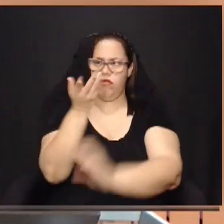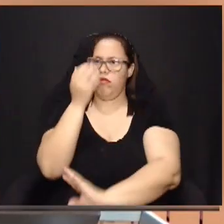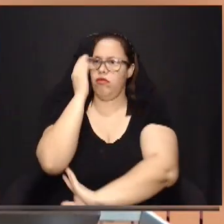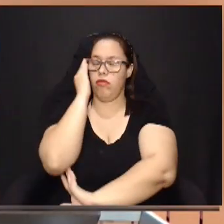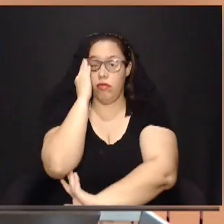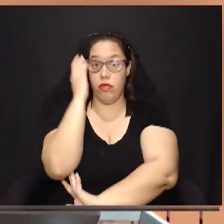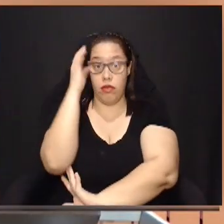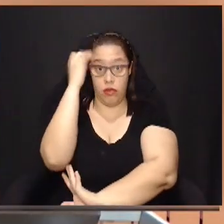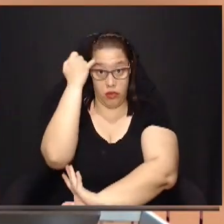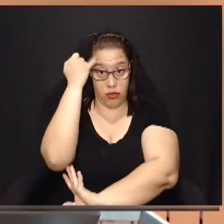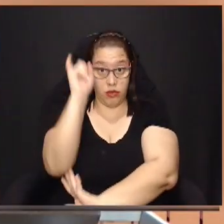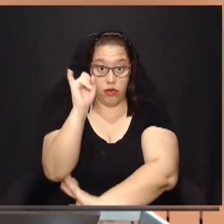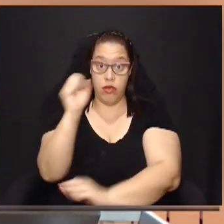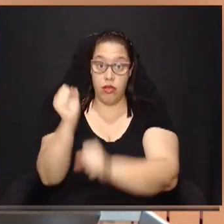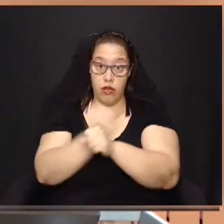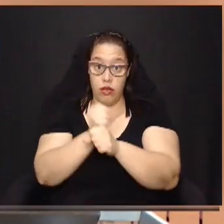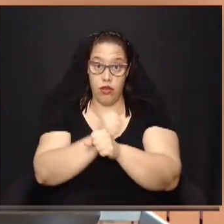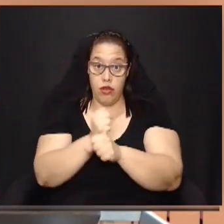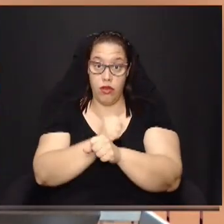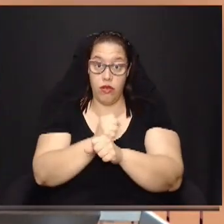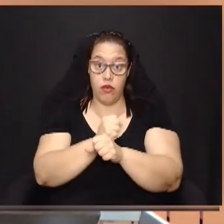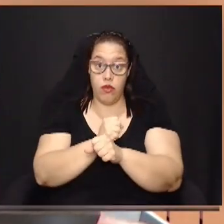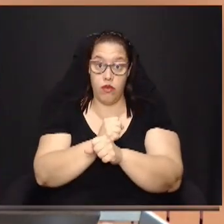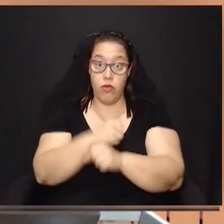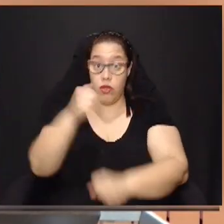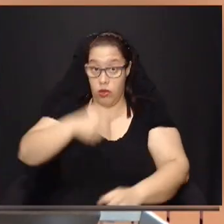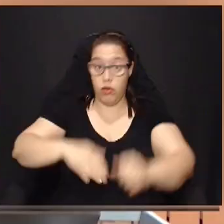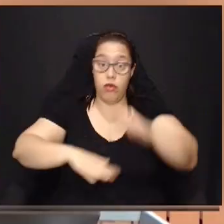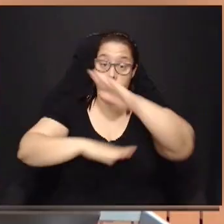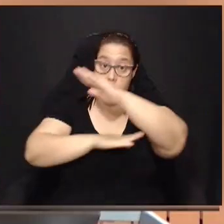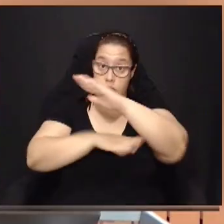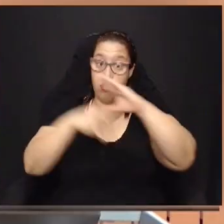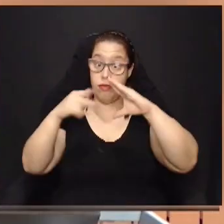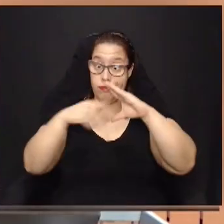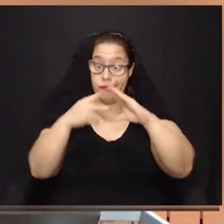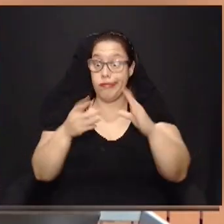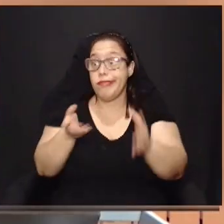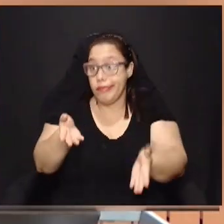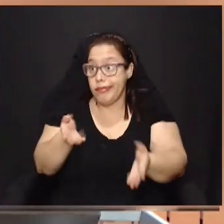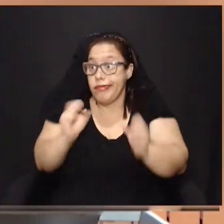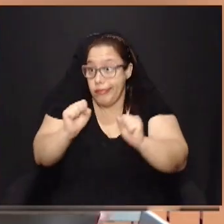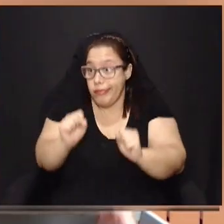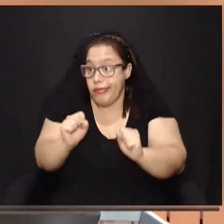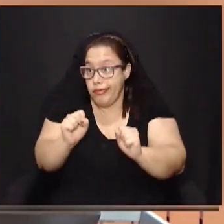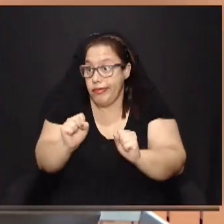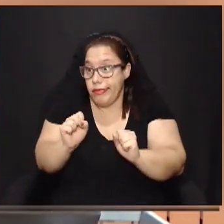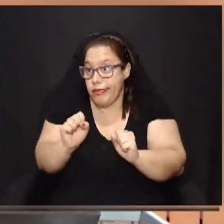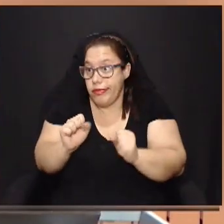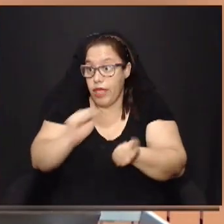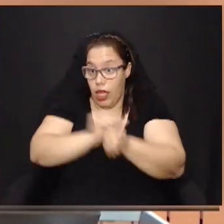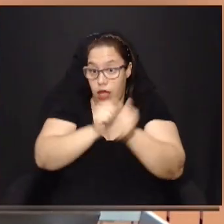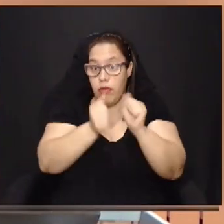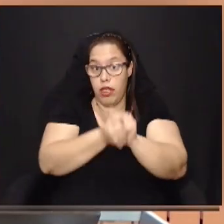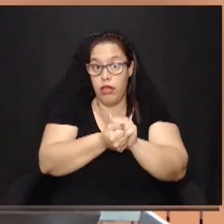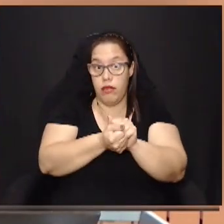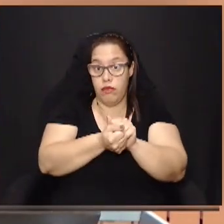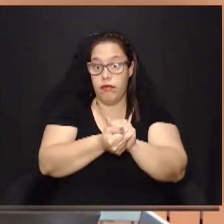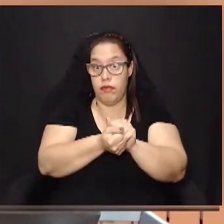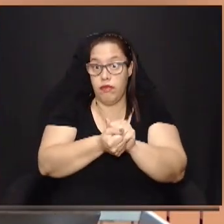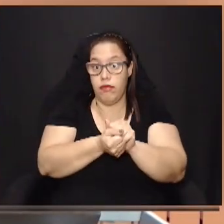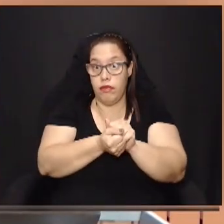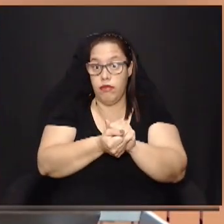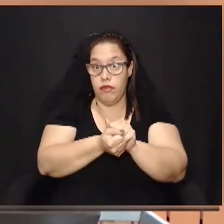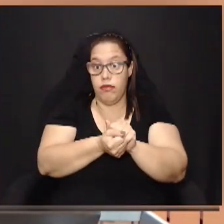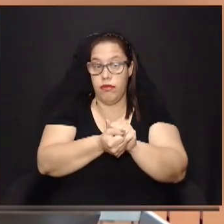uma obra como a construção aqui da Câmara Municipal poderia passar por um processo